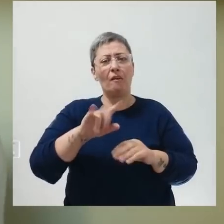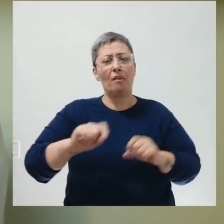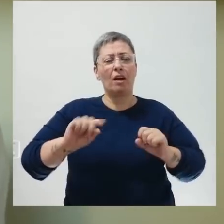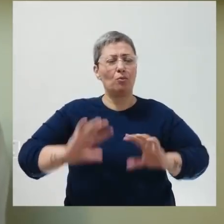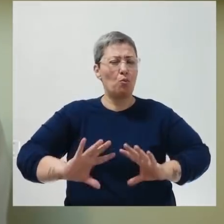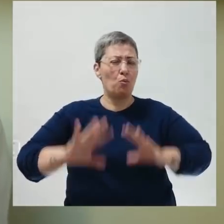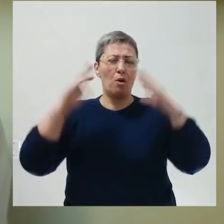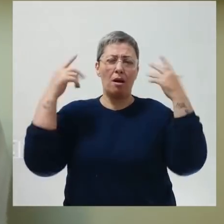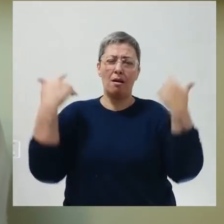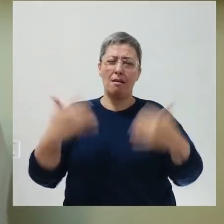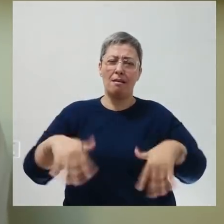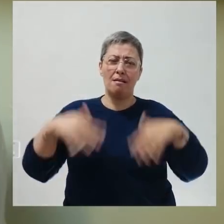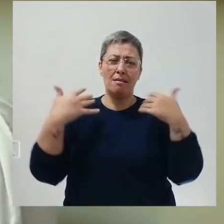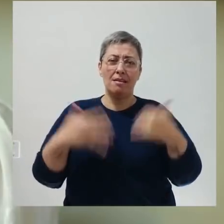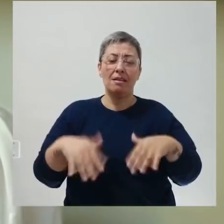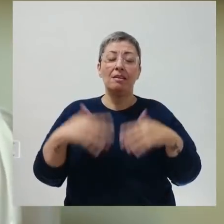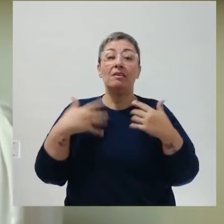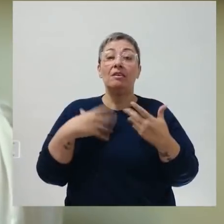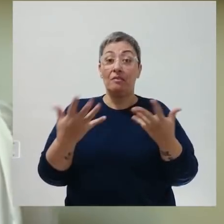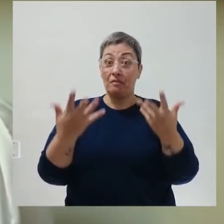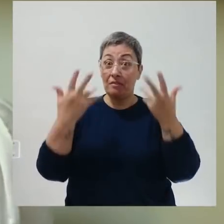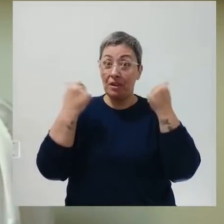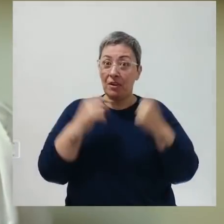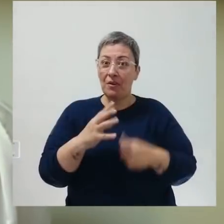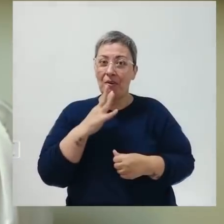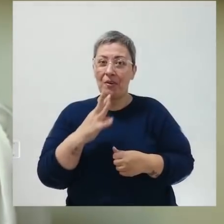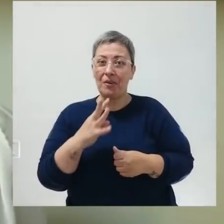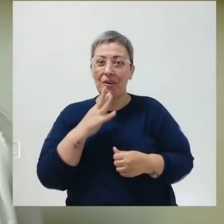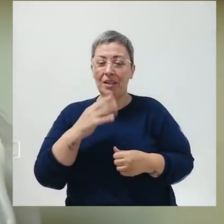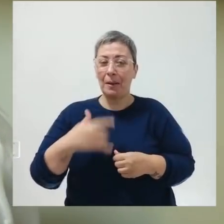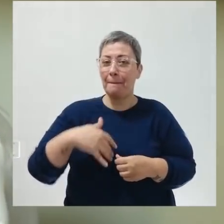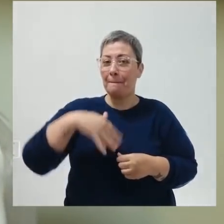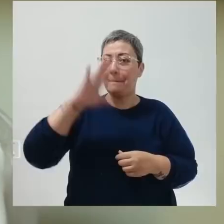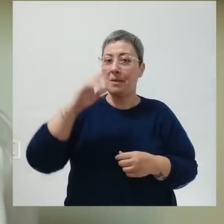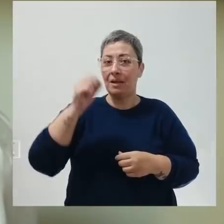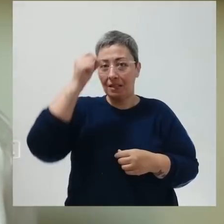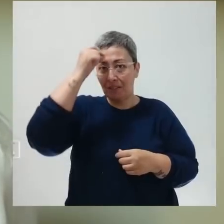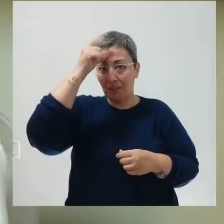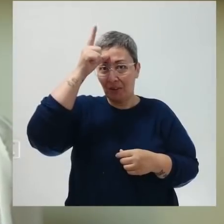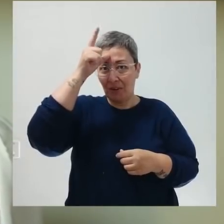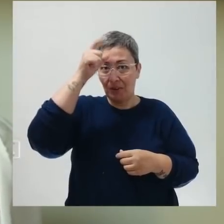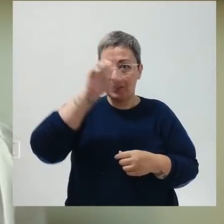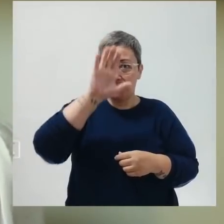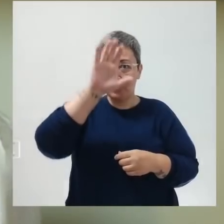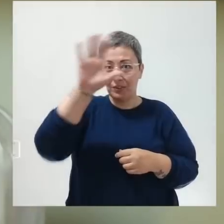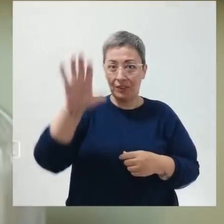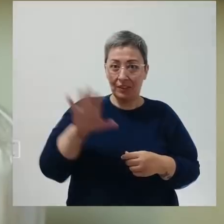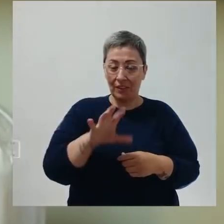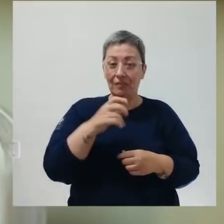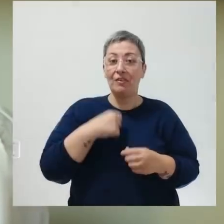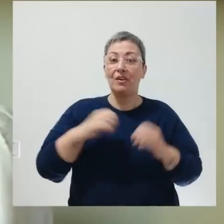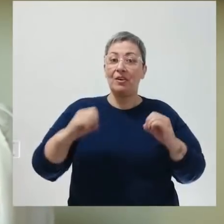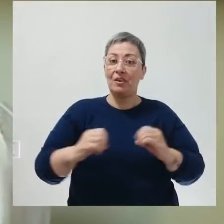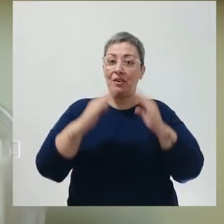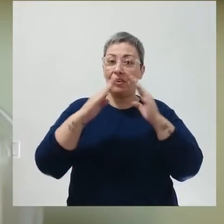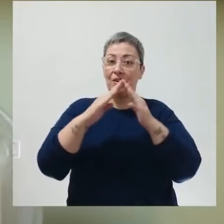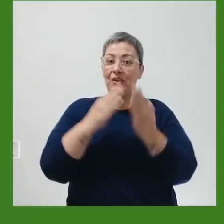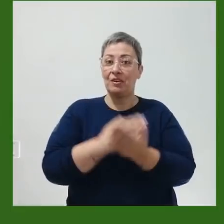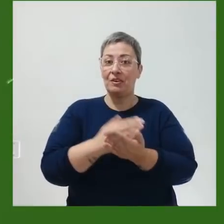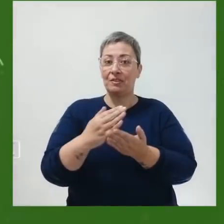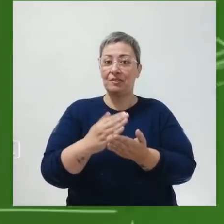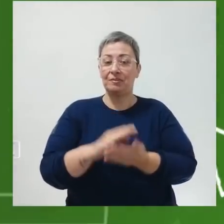realizaremos grandes festividades. Vamos conhecer um pouquinho mais sobre a cultura dessas regiões? O programa vai